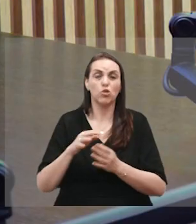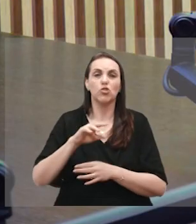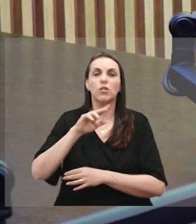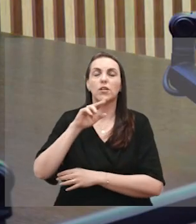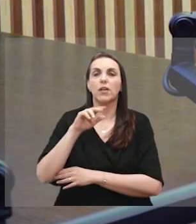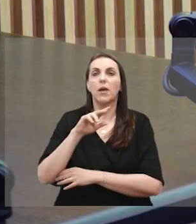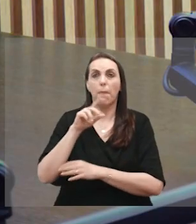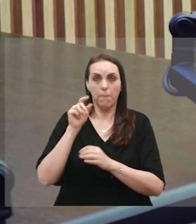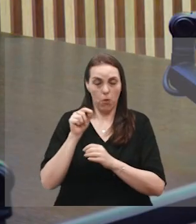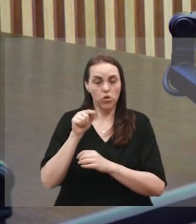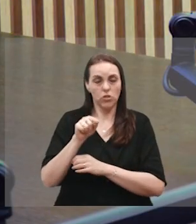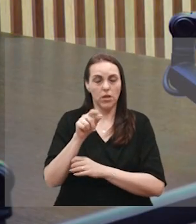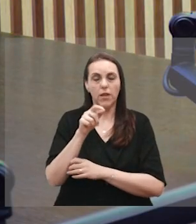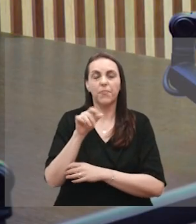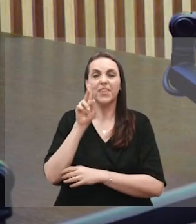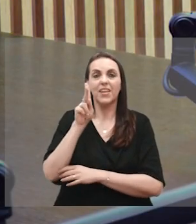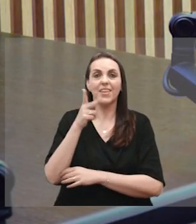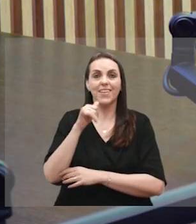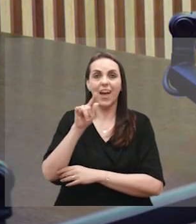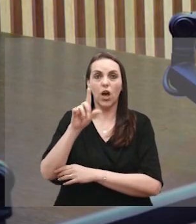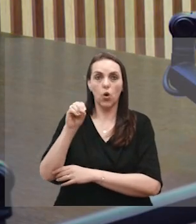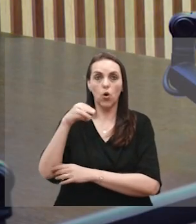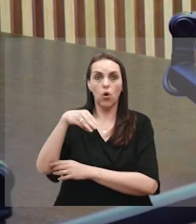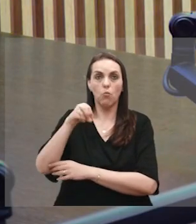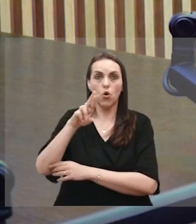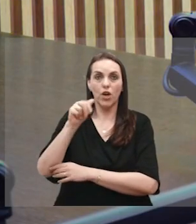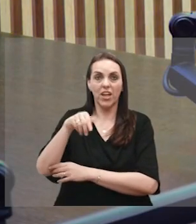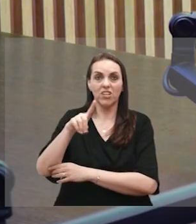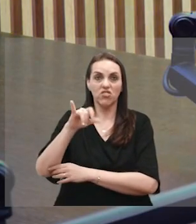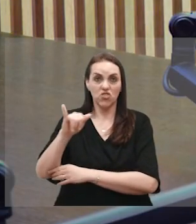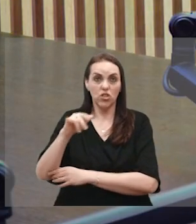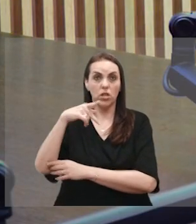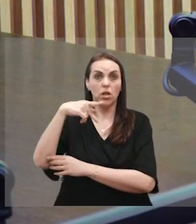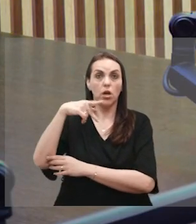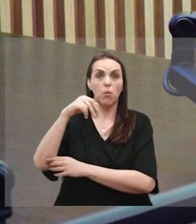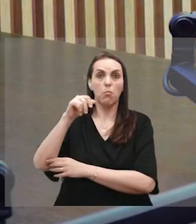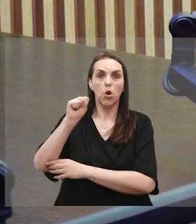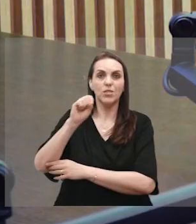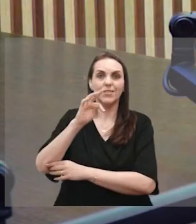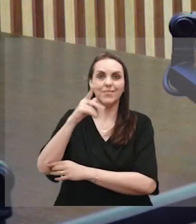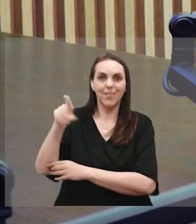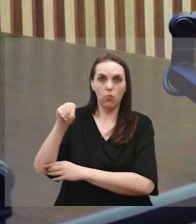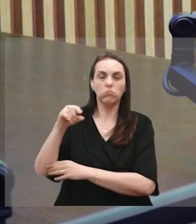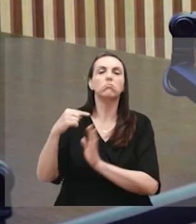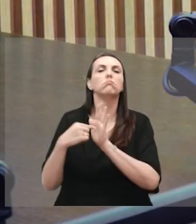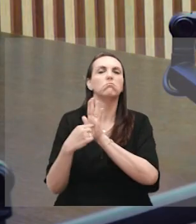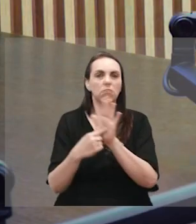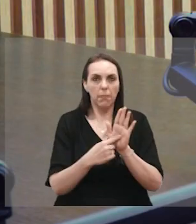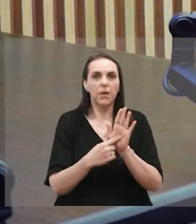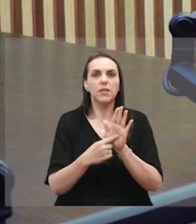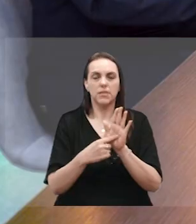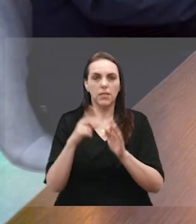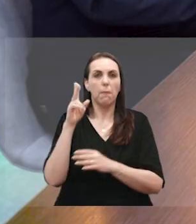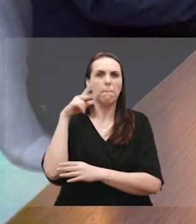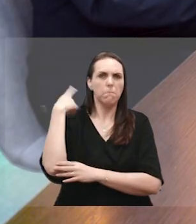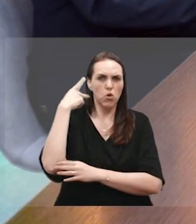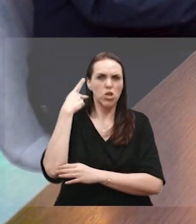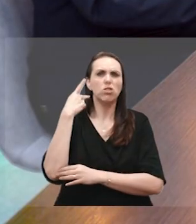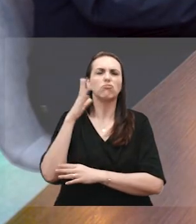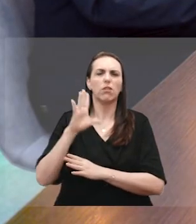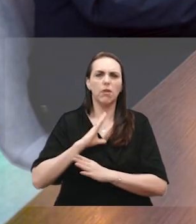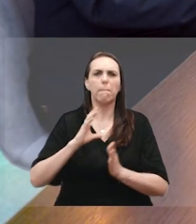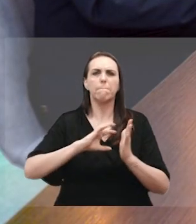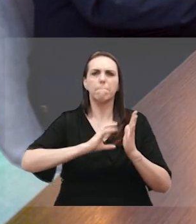Iago Morandi, postão lá, vai aparecer. E aí ali a gente começou com esse trabalho e me deu vontade de entrar na política partidária,